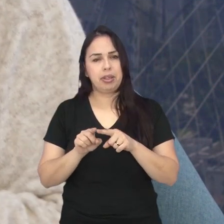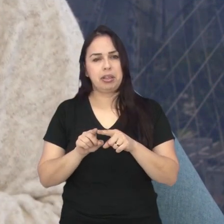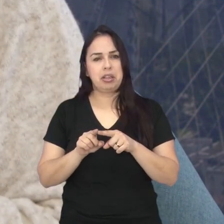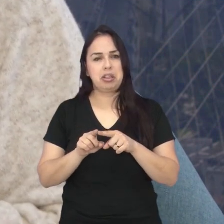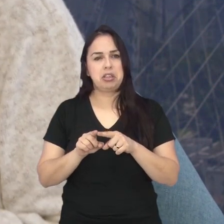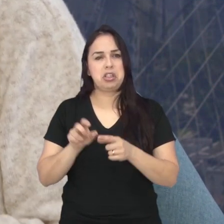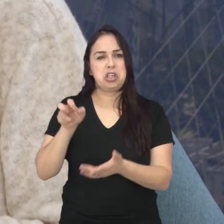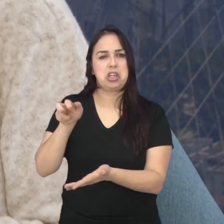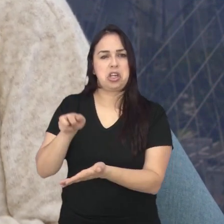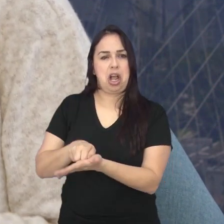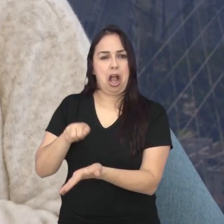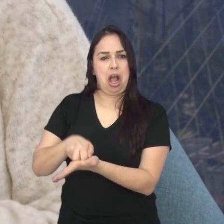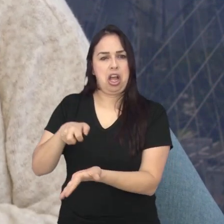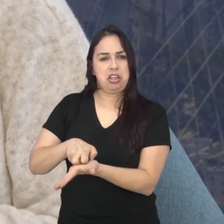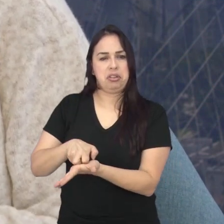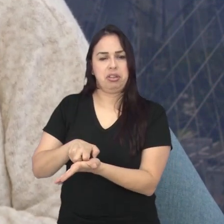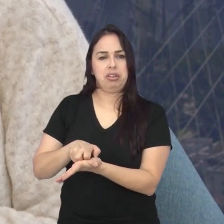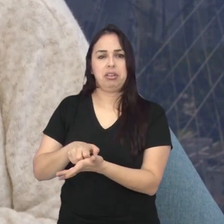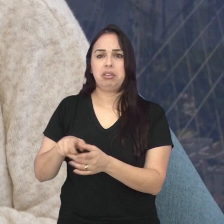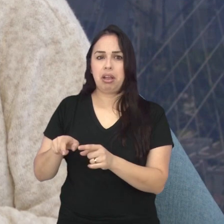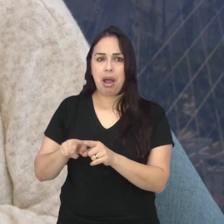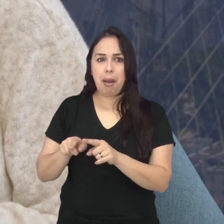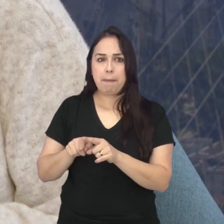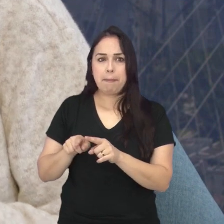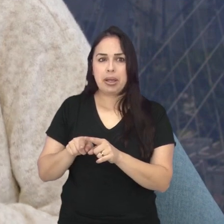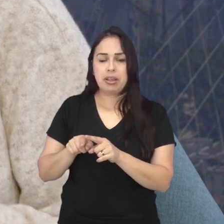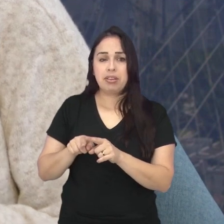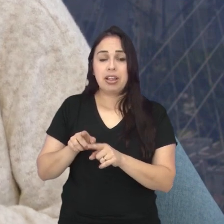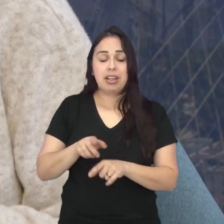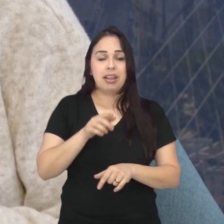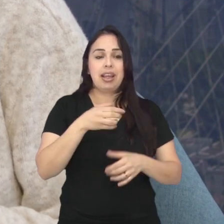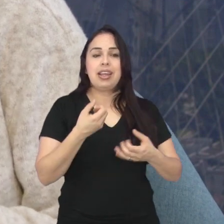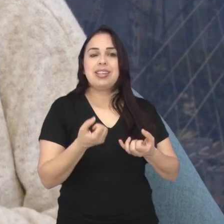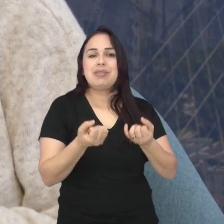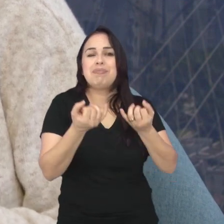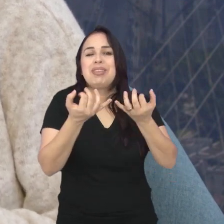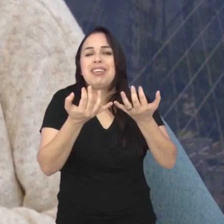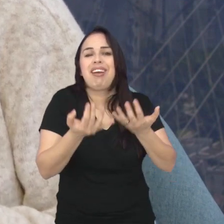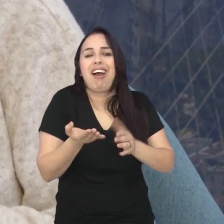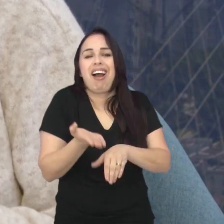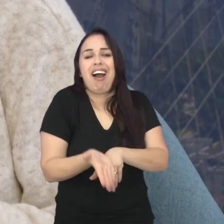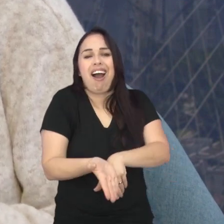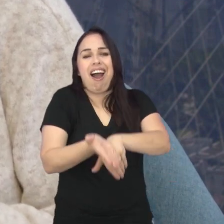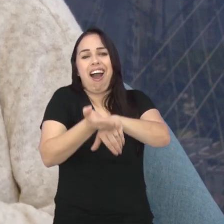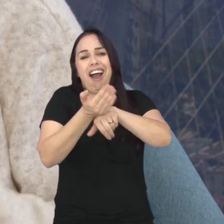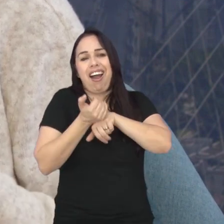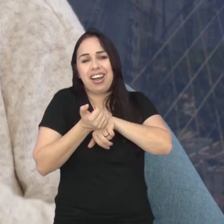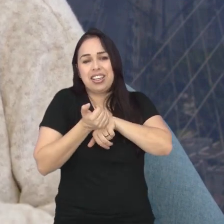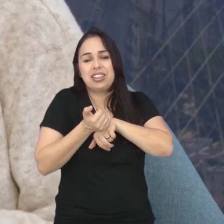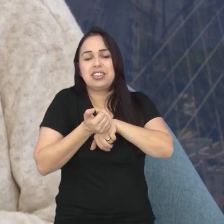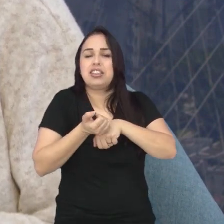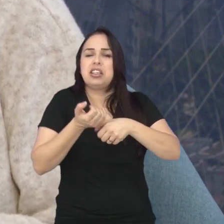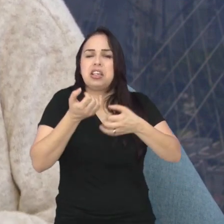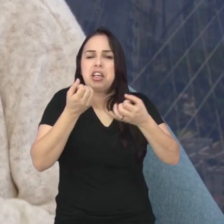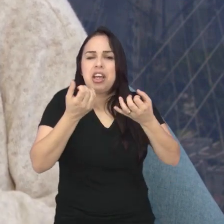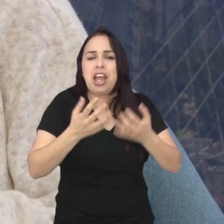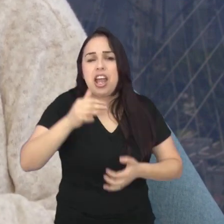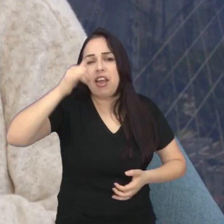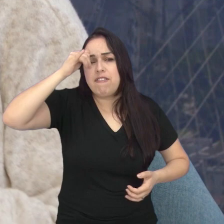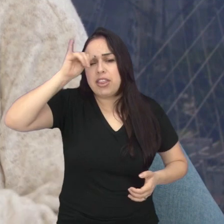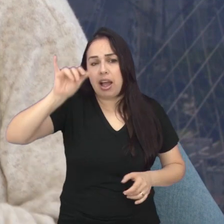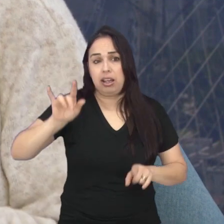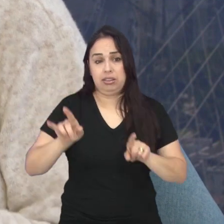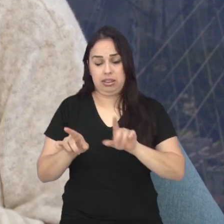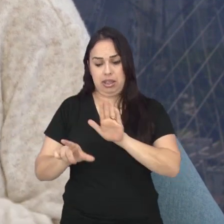muito em punição, mas a gente tem que tratar também do aspecto preventivo. E isso está bem tratado na